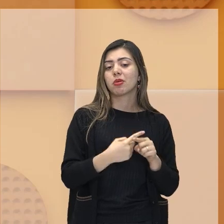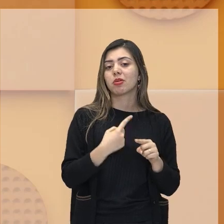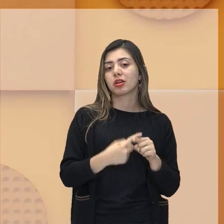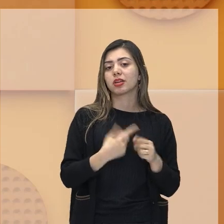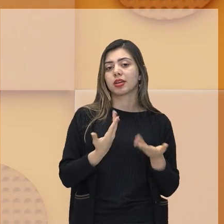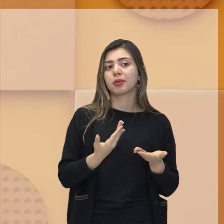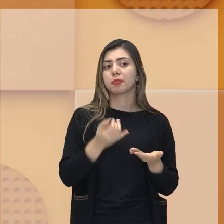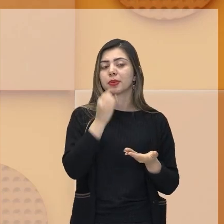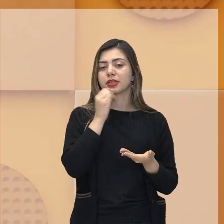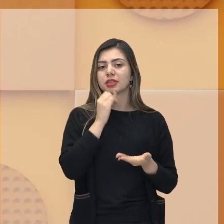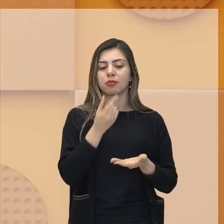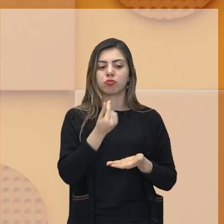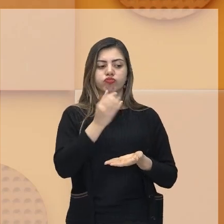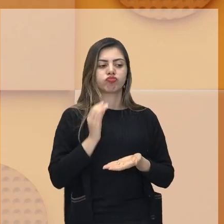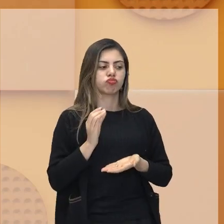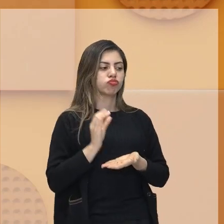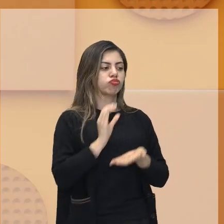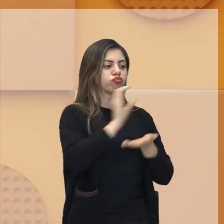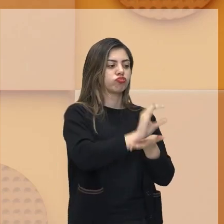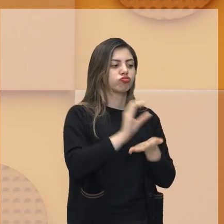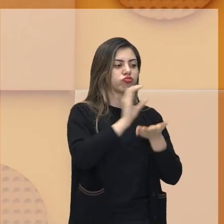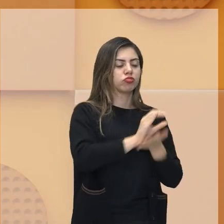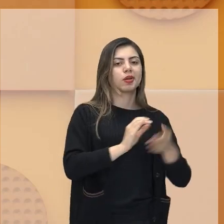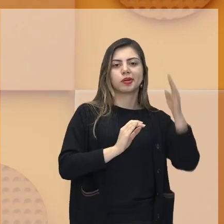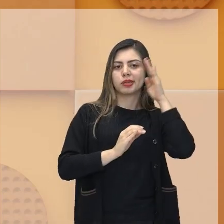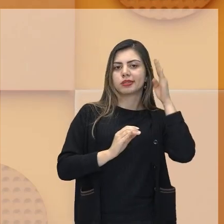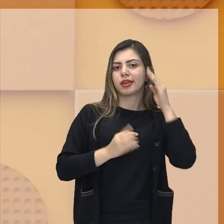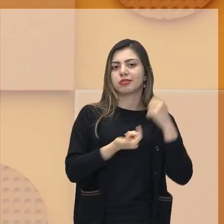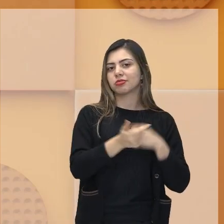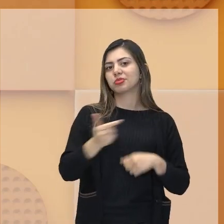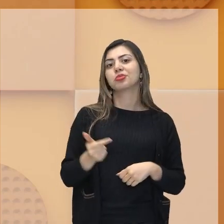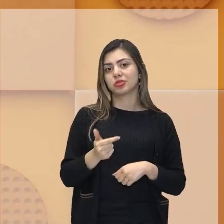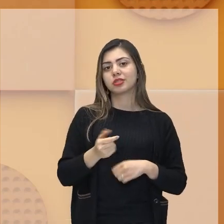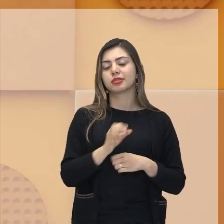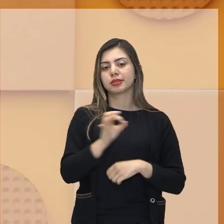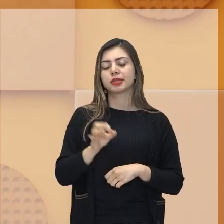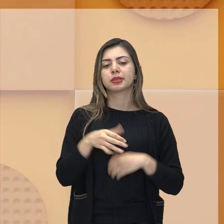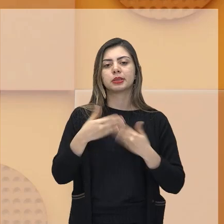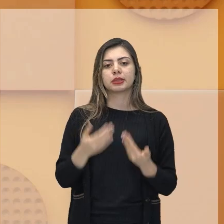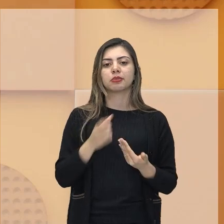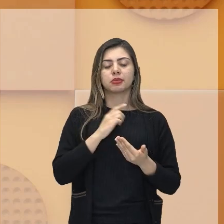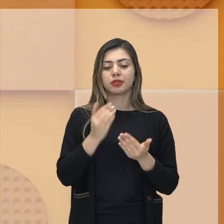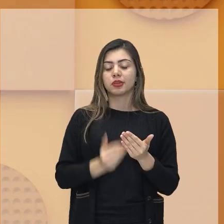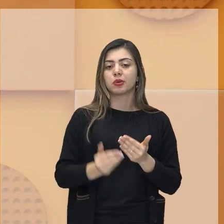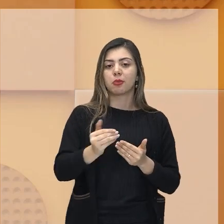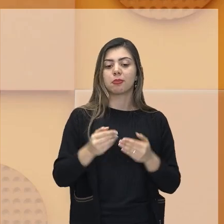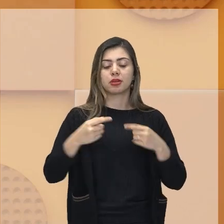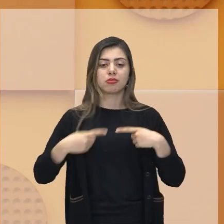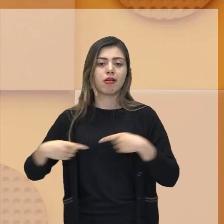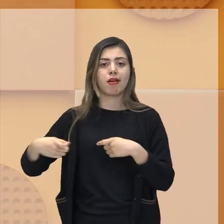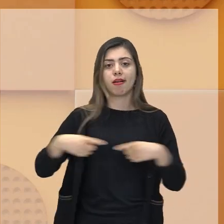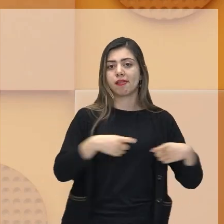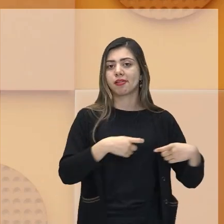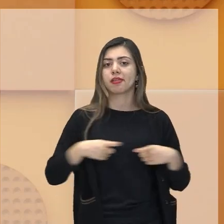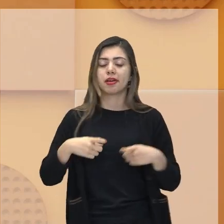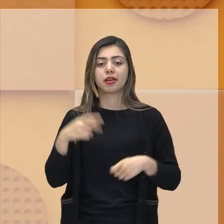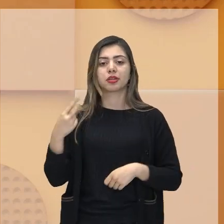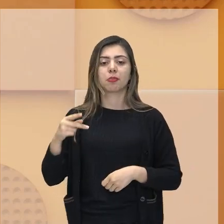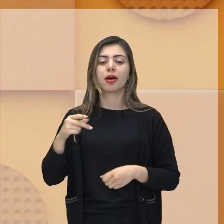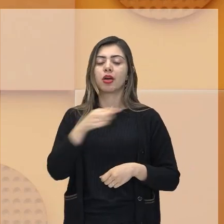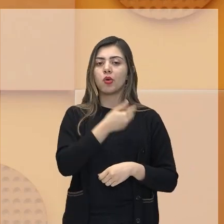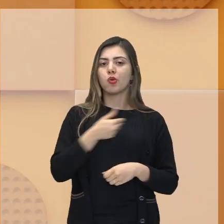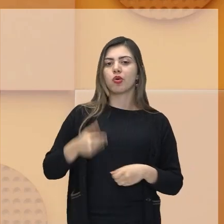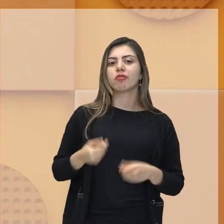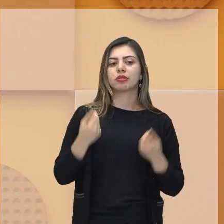existia um investimento grande no exército brasileiro. Foi a partir da Guerra do Paraguai que o governo começa, então,